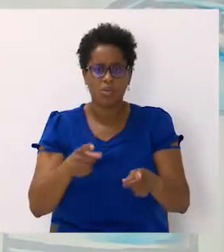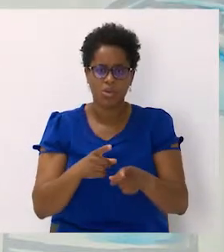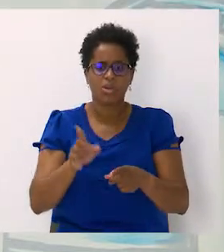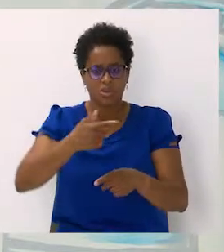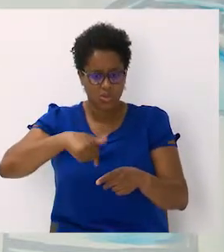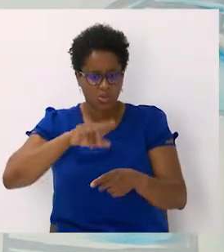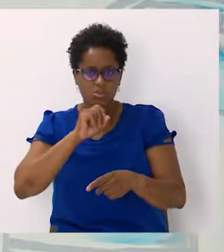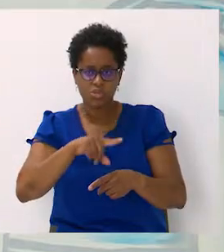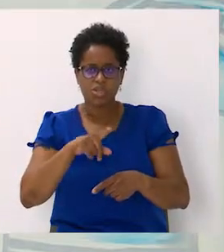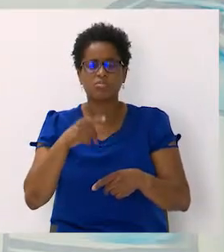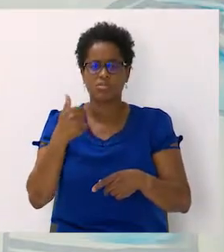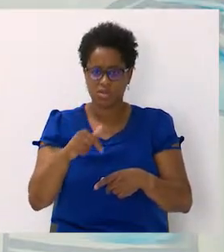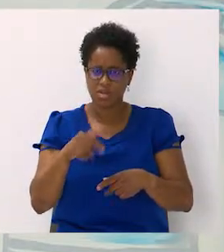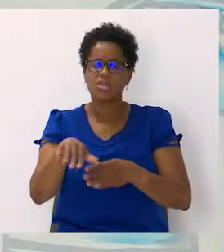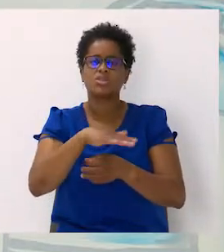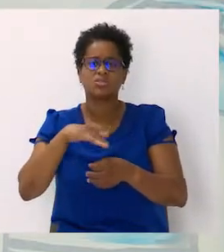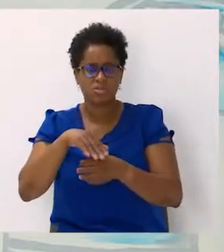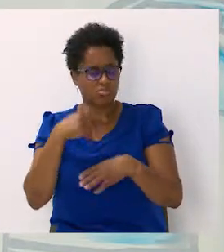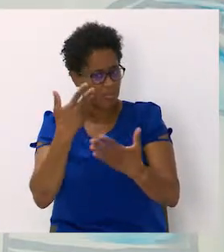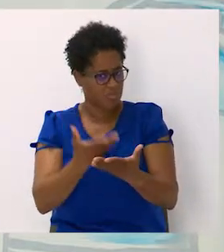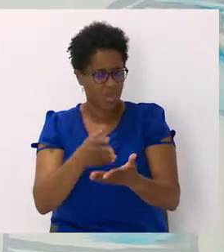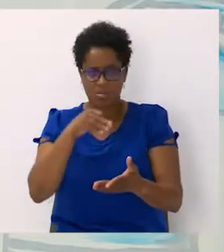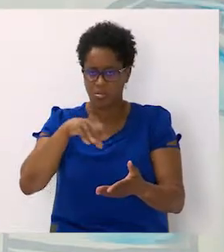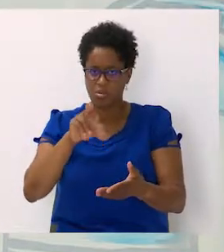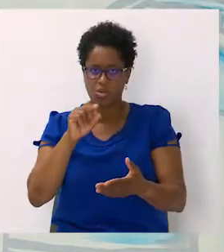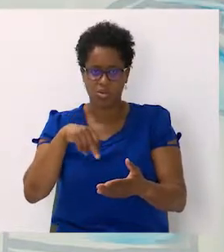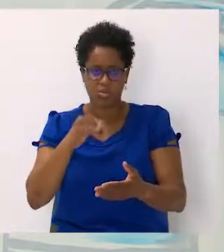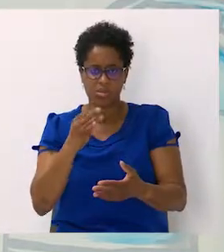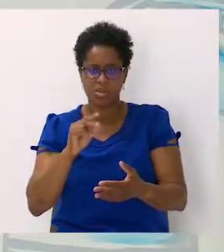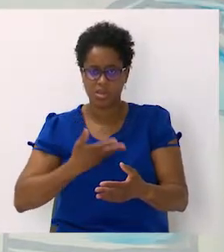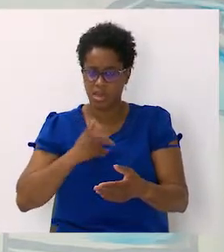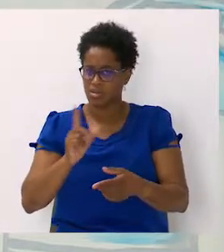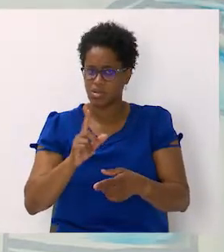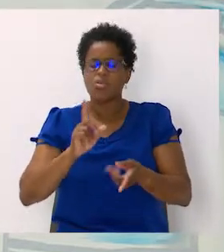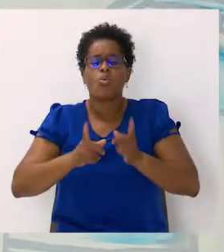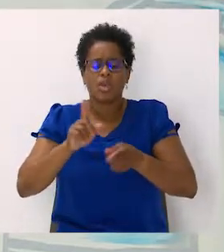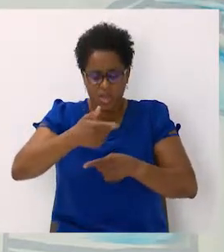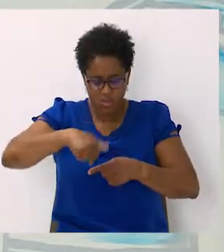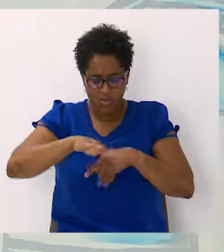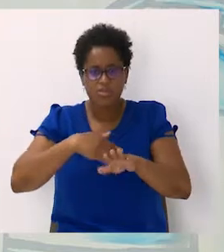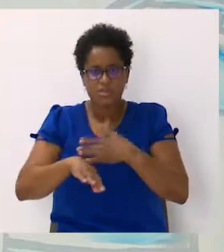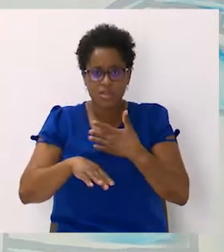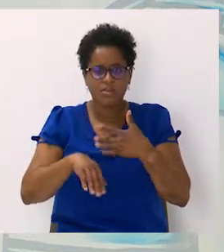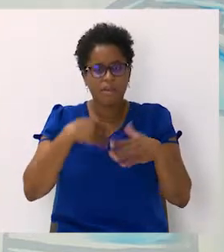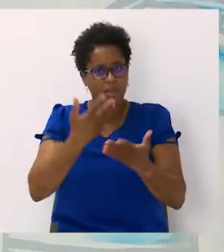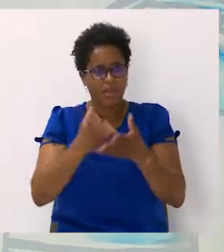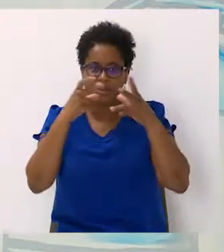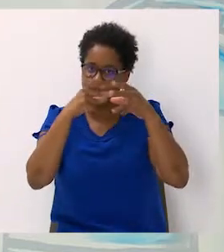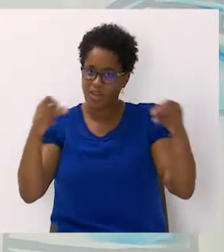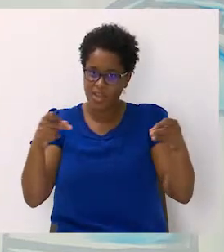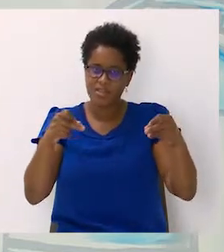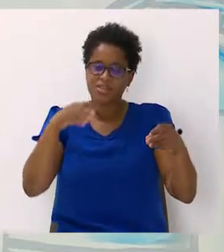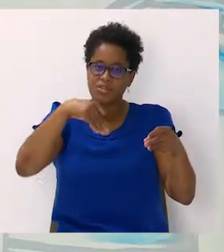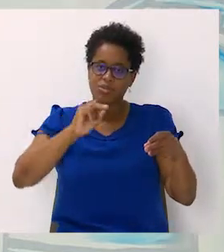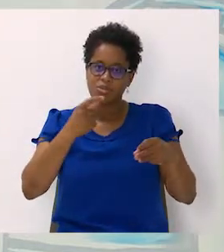porque podemos encontrar situação que não dá para aplicar propriedades. Então, o que é que vamos fazer? Vamos aplicar a